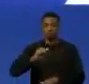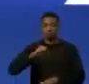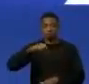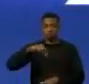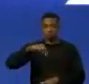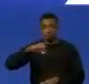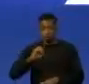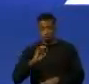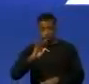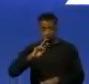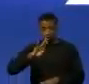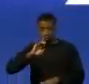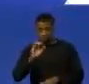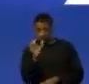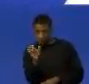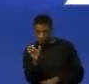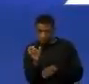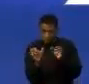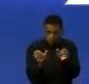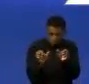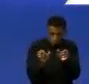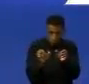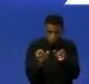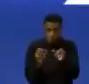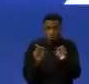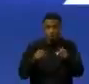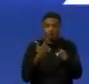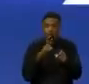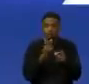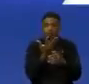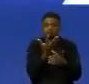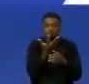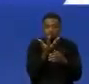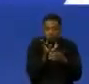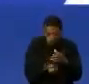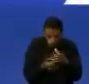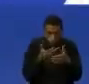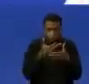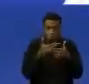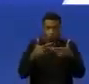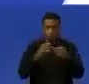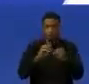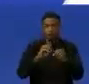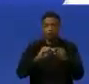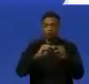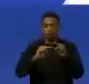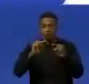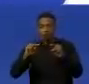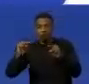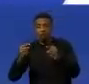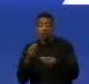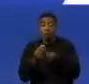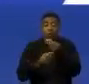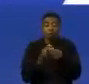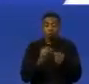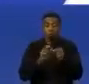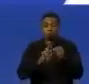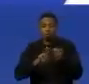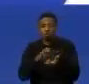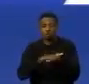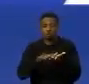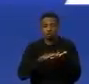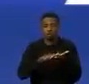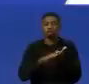ele falou o seguinte: os nanotubos de carbono podem absorver comprimentos de onda atualmente não